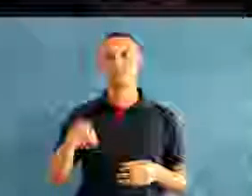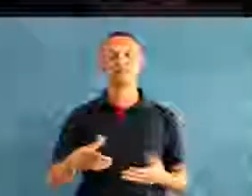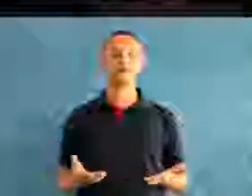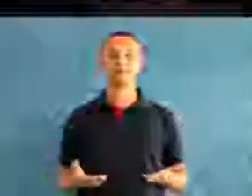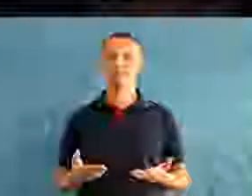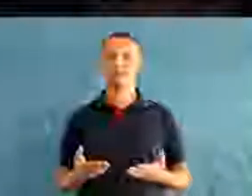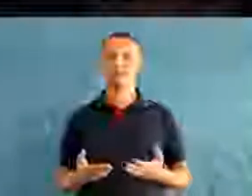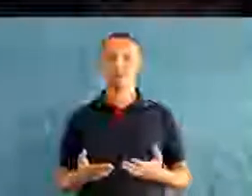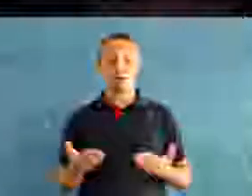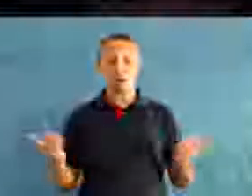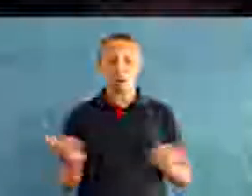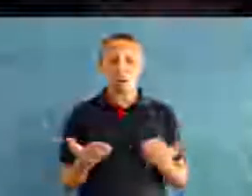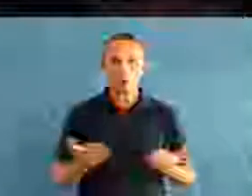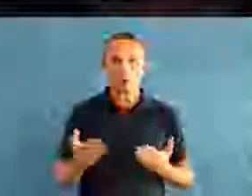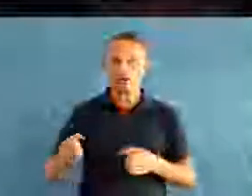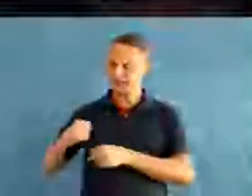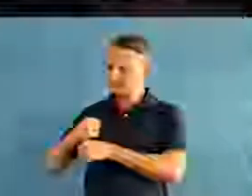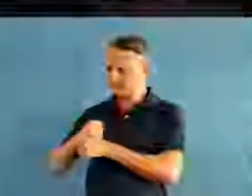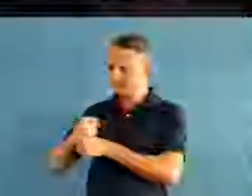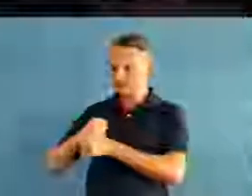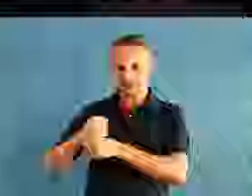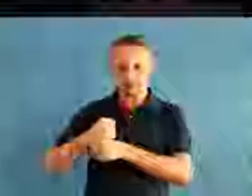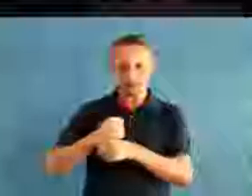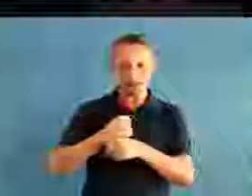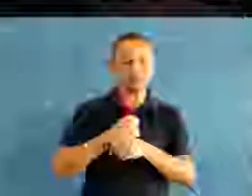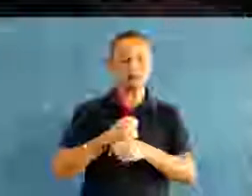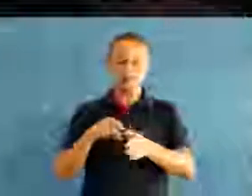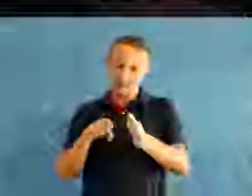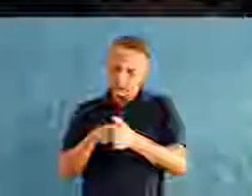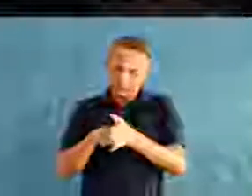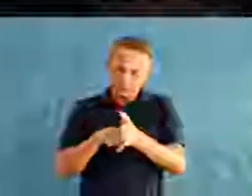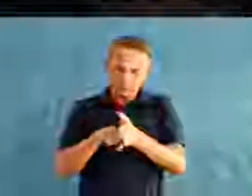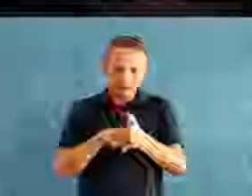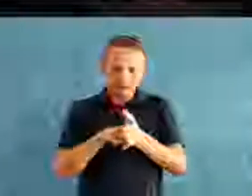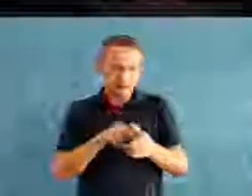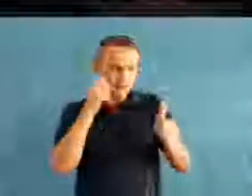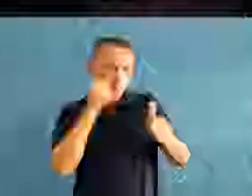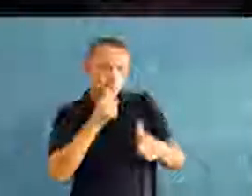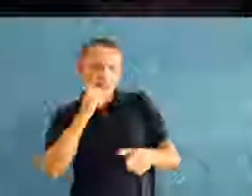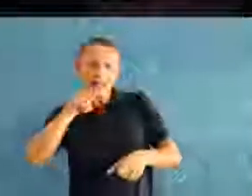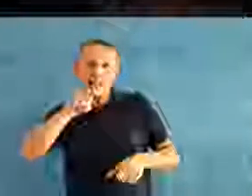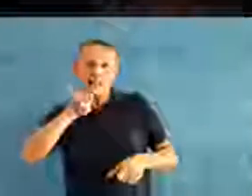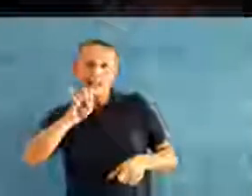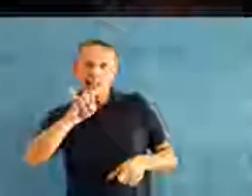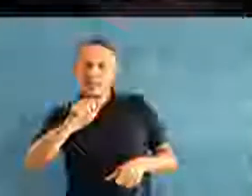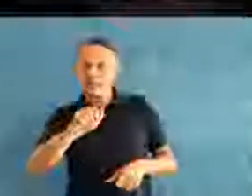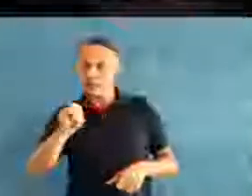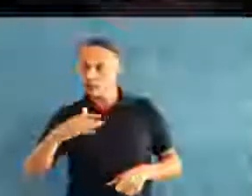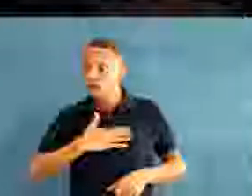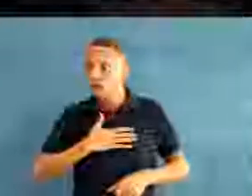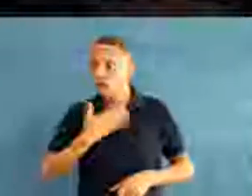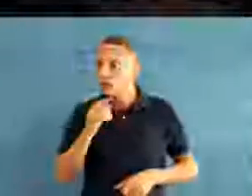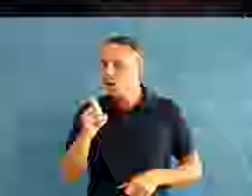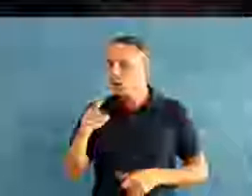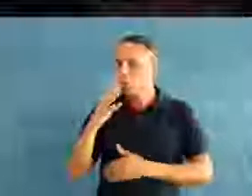ainda hoje, após tantos anos pesquisando e escrevendo sobre Nízia Floresta, ela ainda me surpreende. Aliás, não só